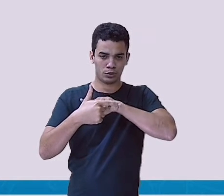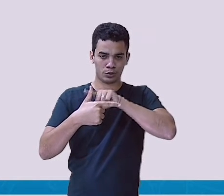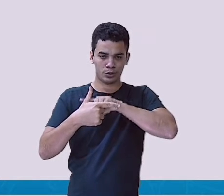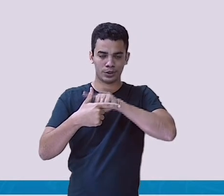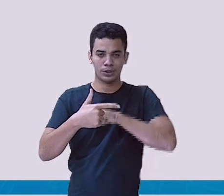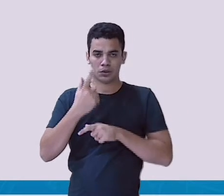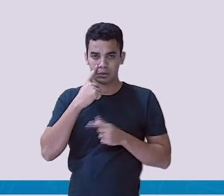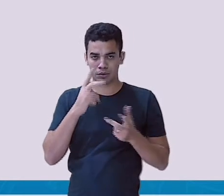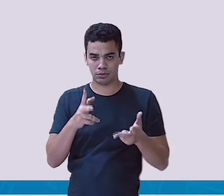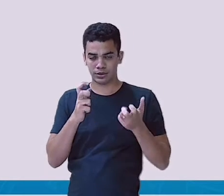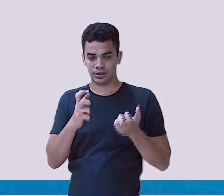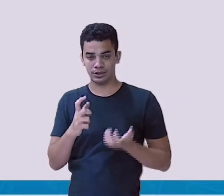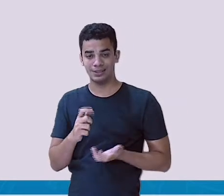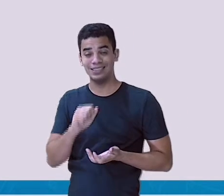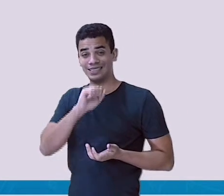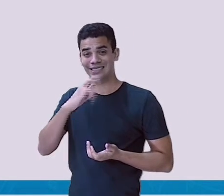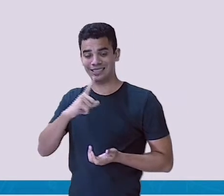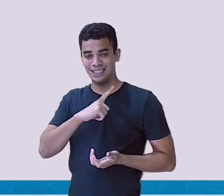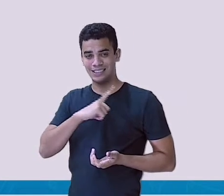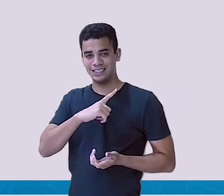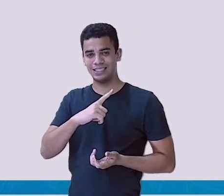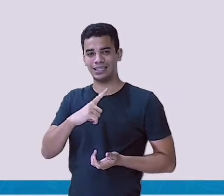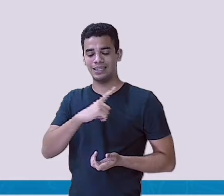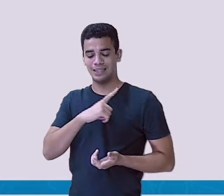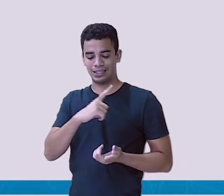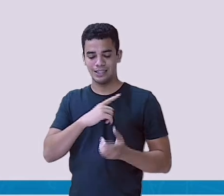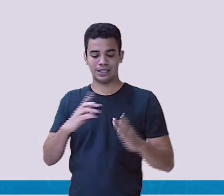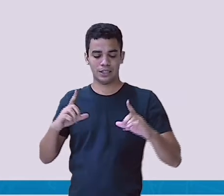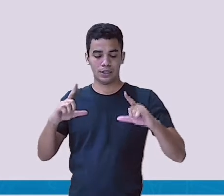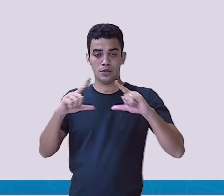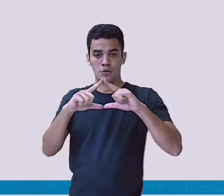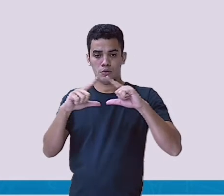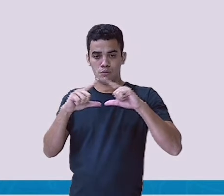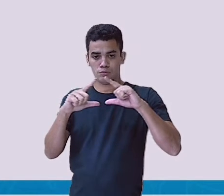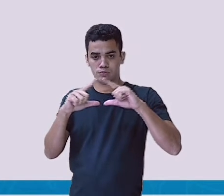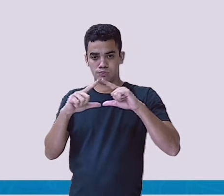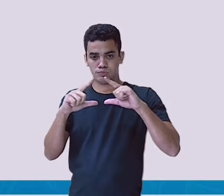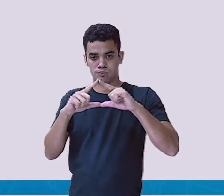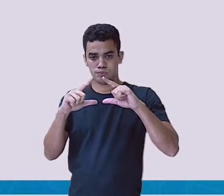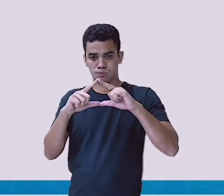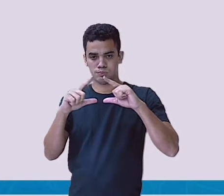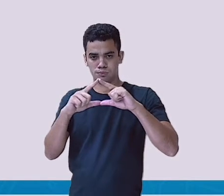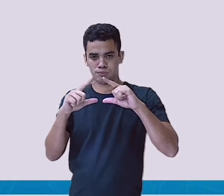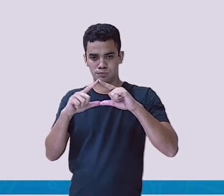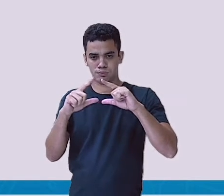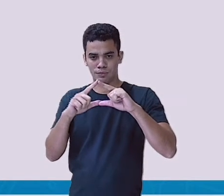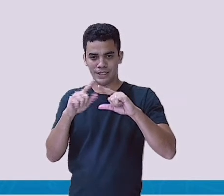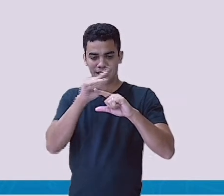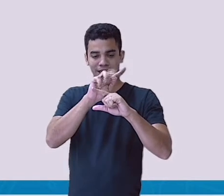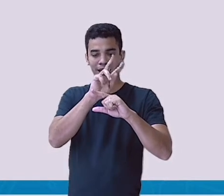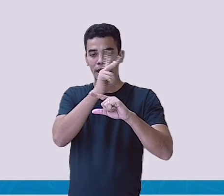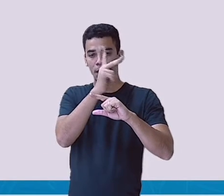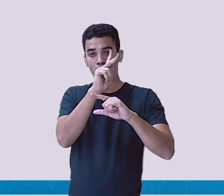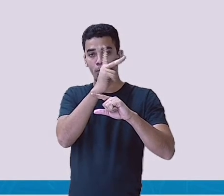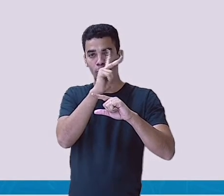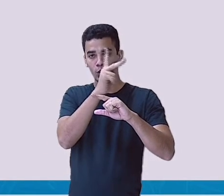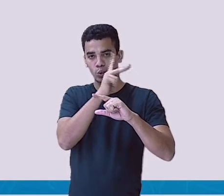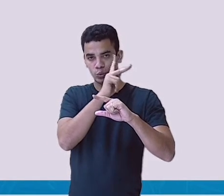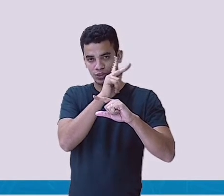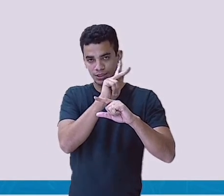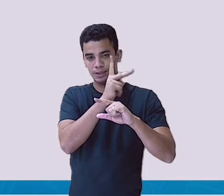tenho um lado e a hipotenusa congruente, os triângulos são congruentes. No caso aqui, ó, eu tenho